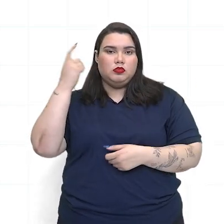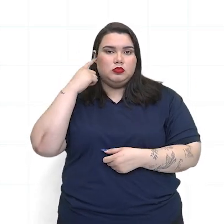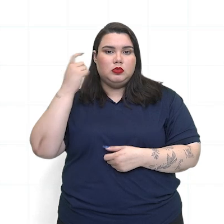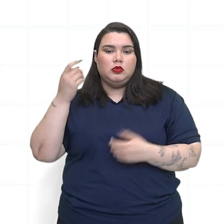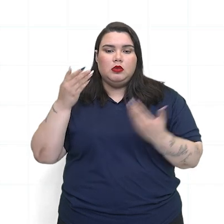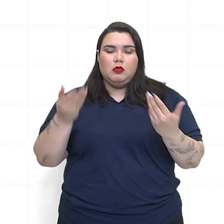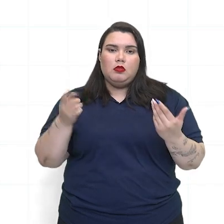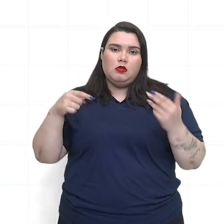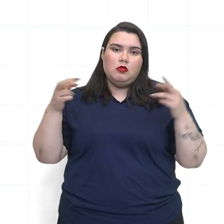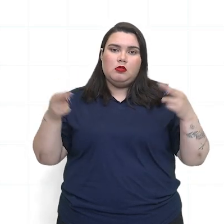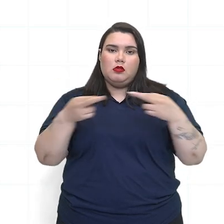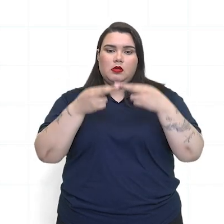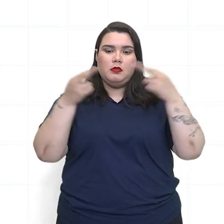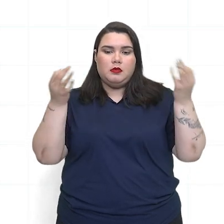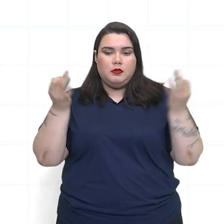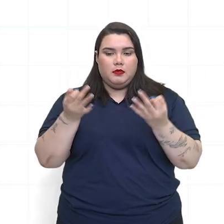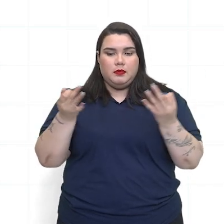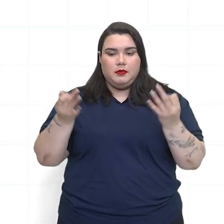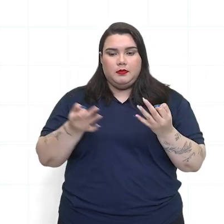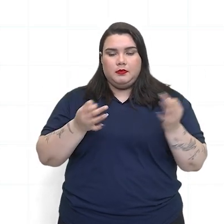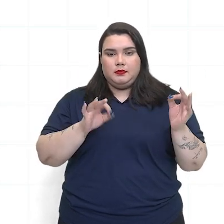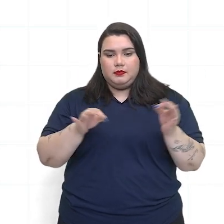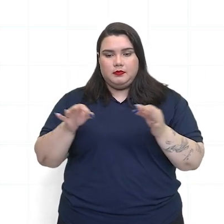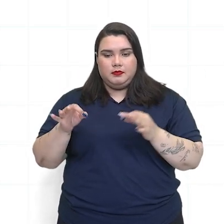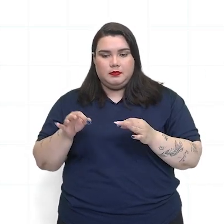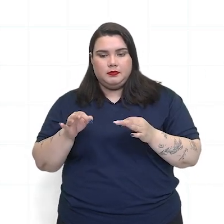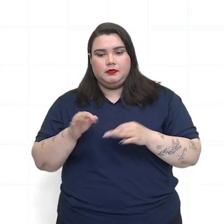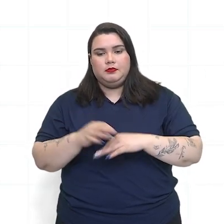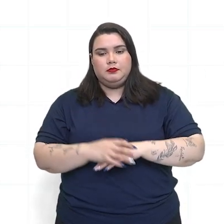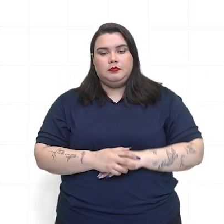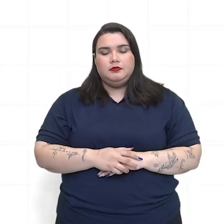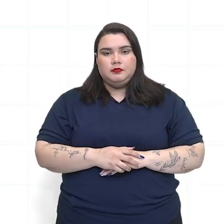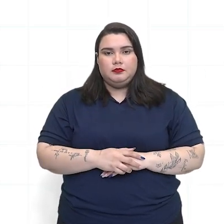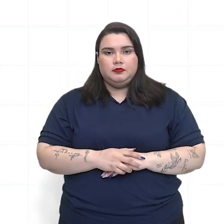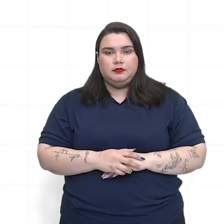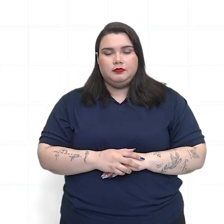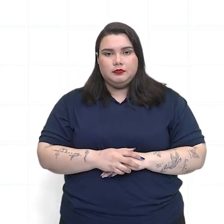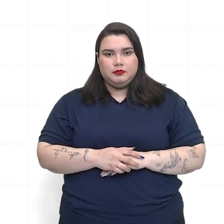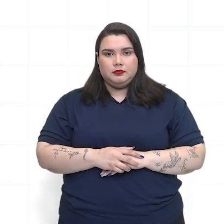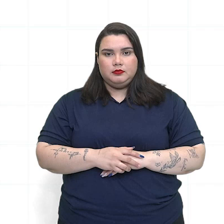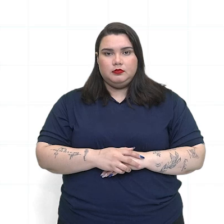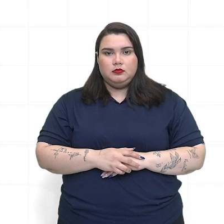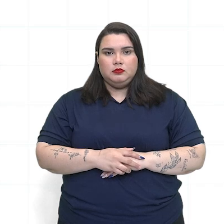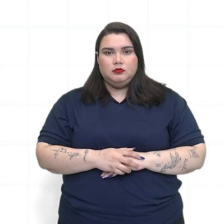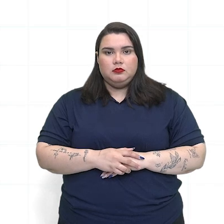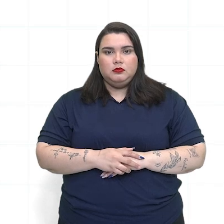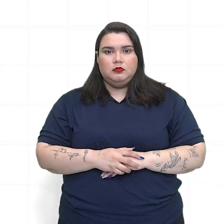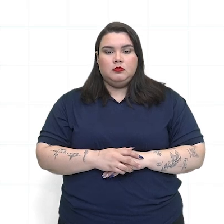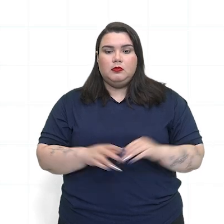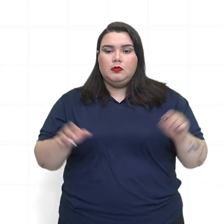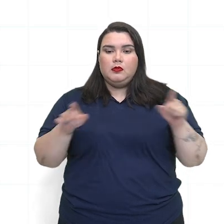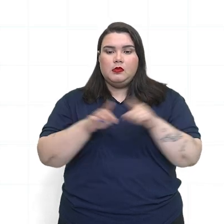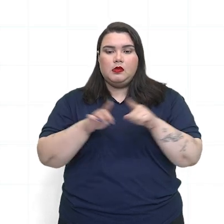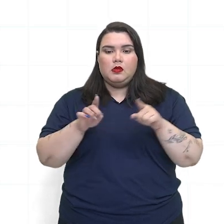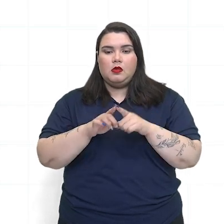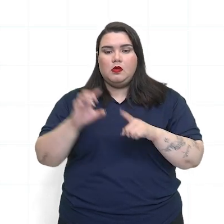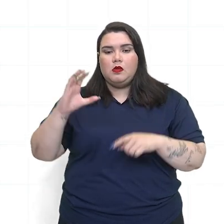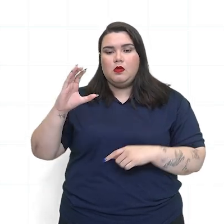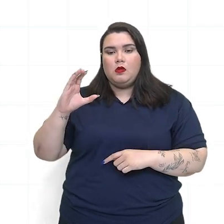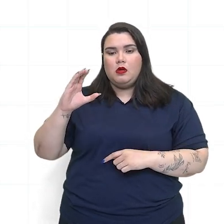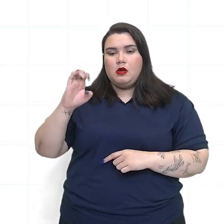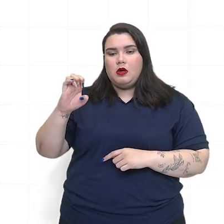são rimas perfeitas. A gente chama rimas perfeitas porque ela tem a sonorização igual. E